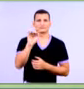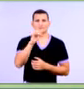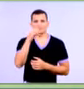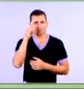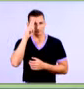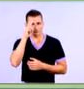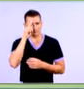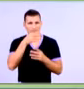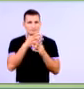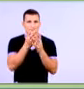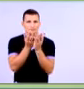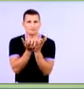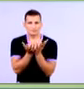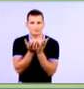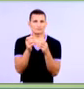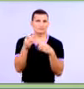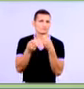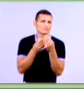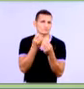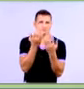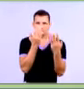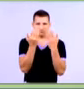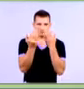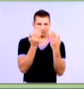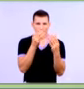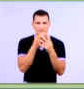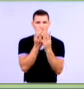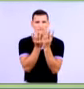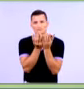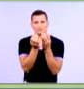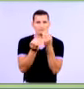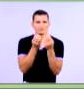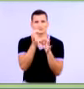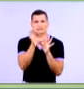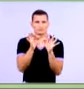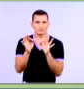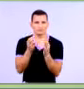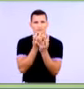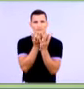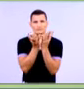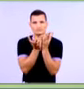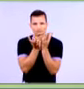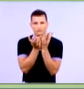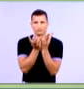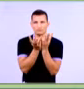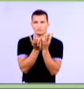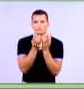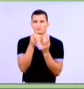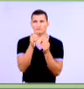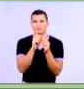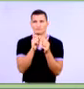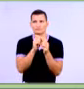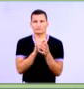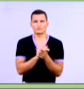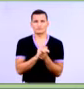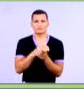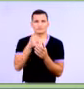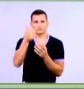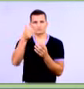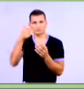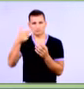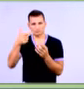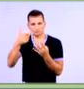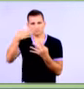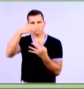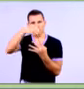baralho, né? Como que você faz para ordenar cartas de baralho? Então você faz o seguinte, você coloca as duas primeiras cartas em